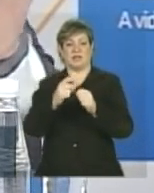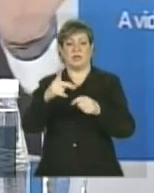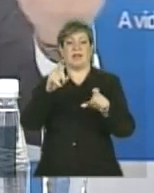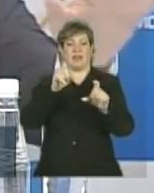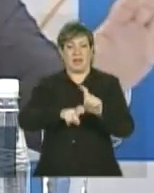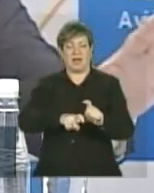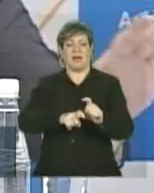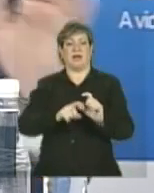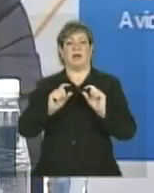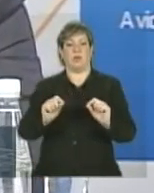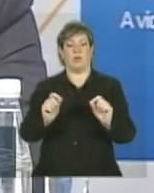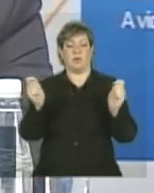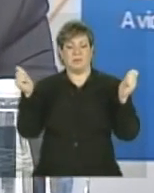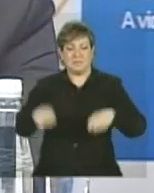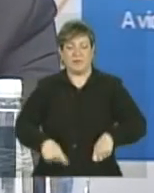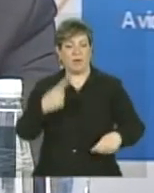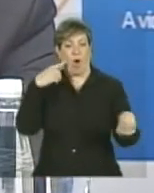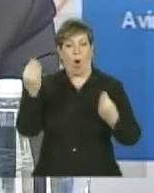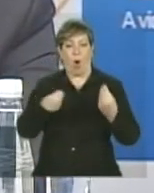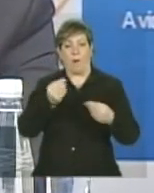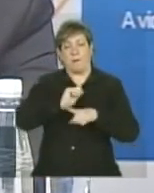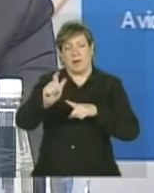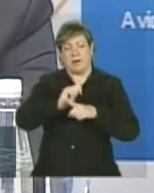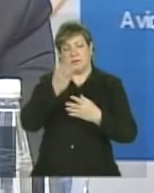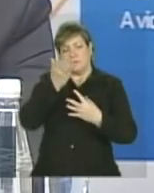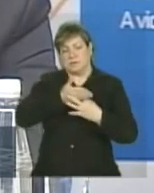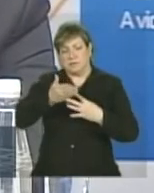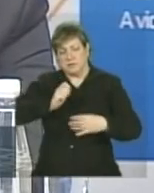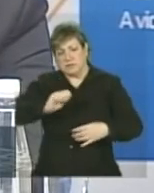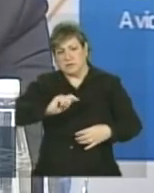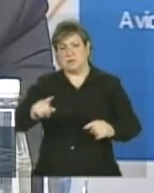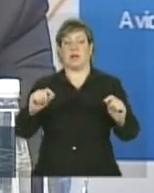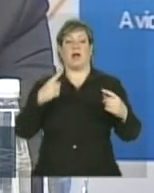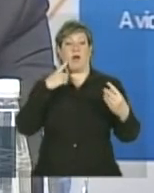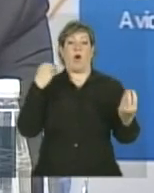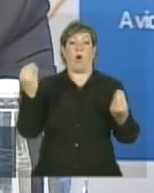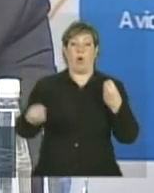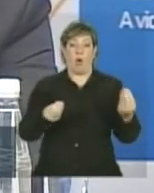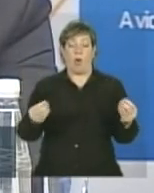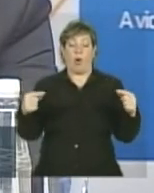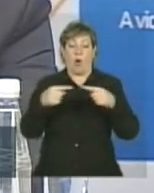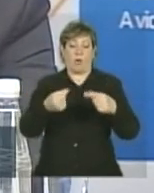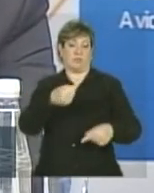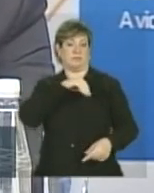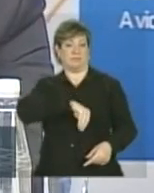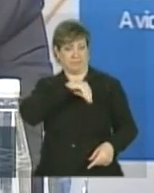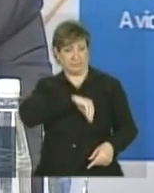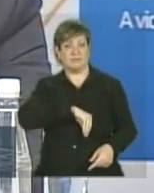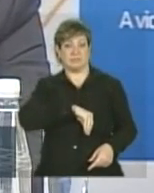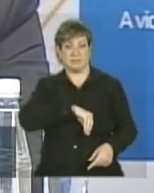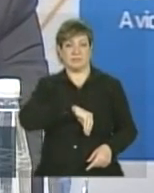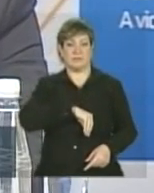dívida caber no seu orçamento e, portanto,